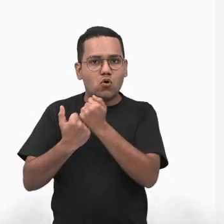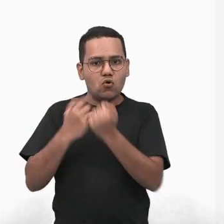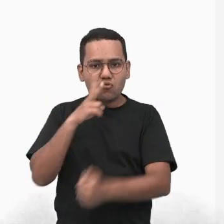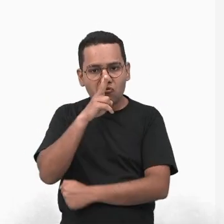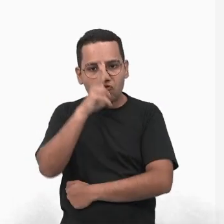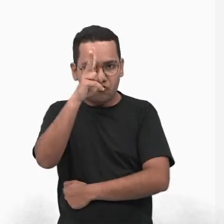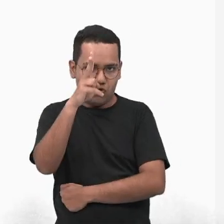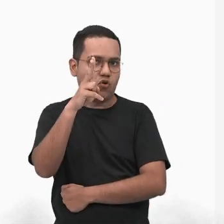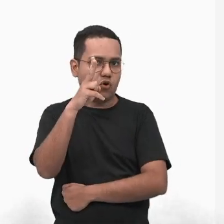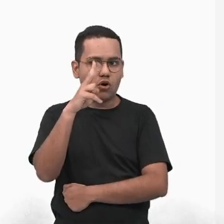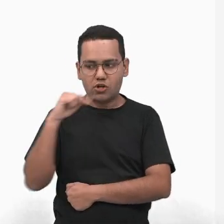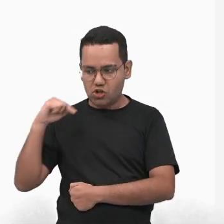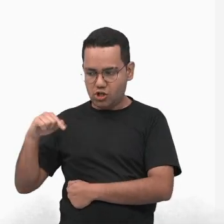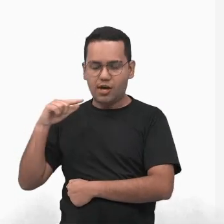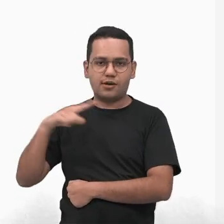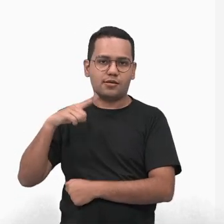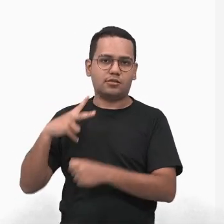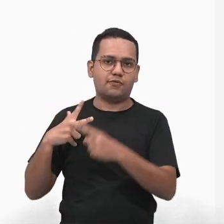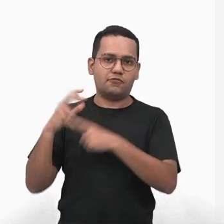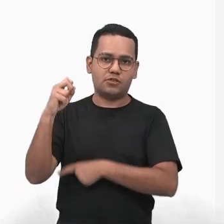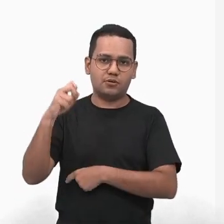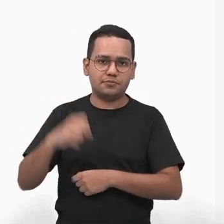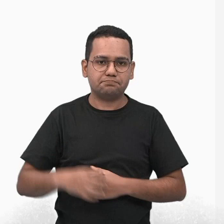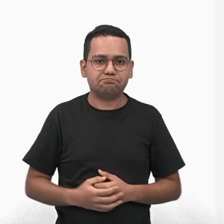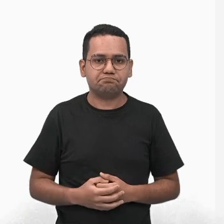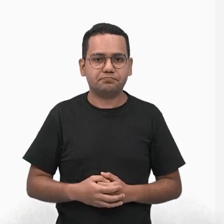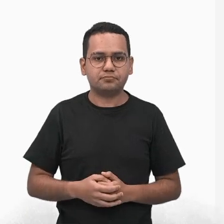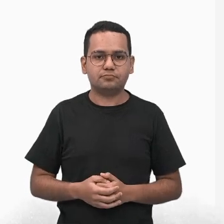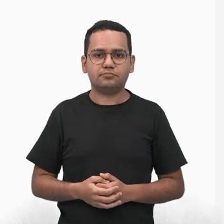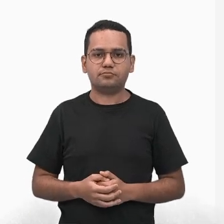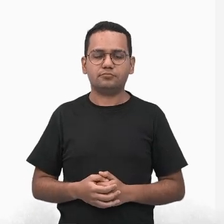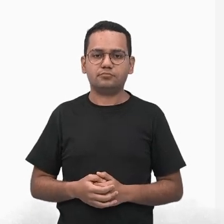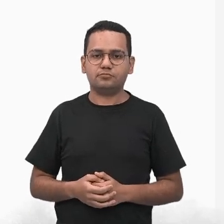do conflito. Adiante, vamos lá, gente.